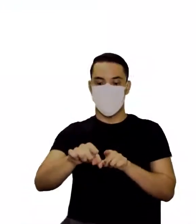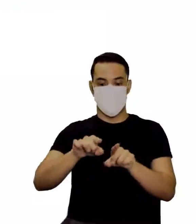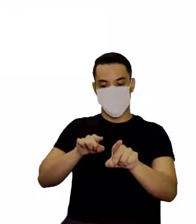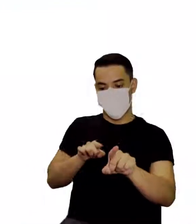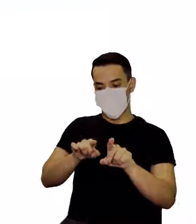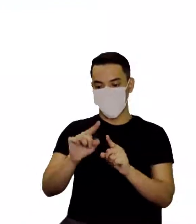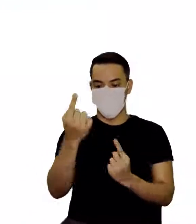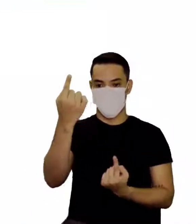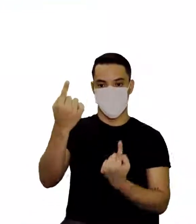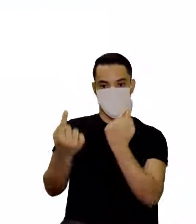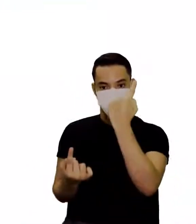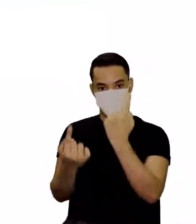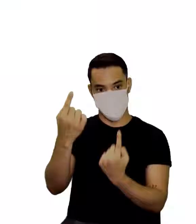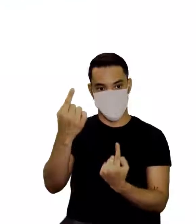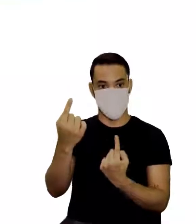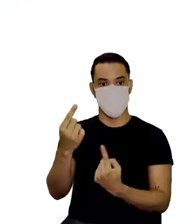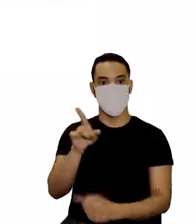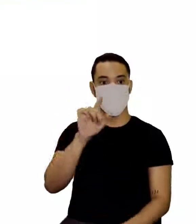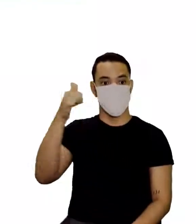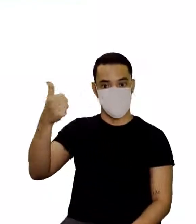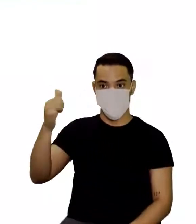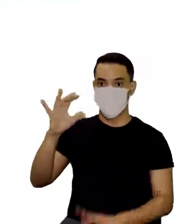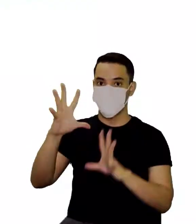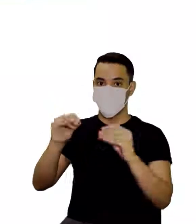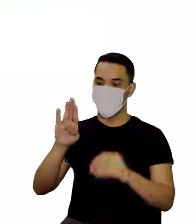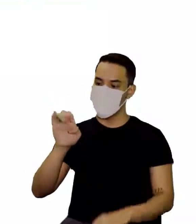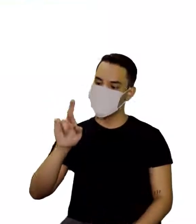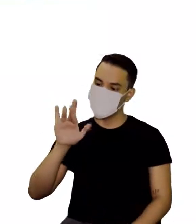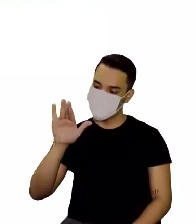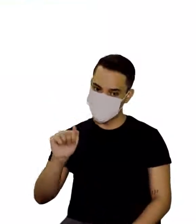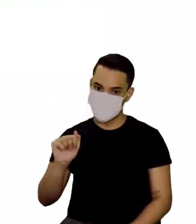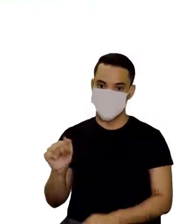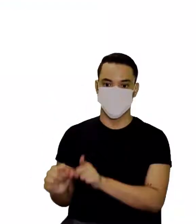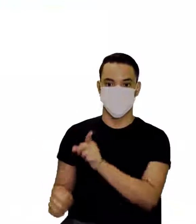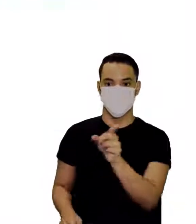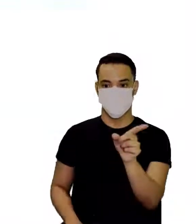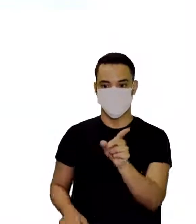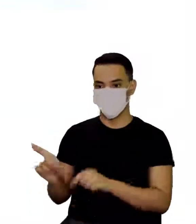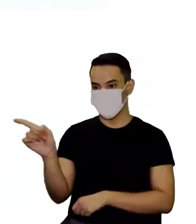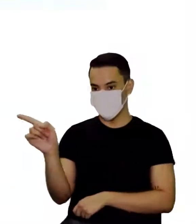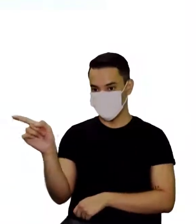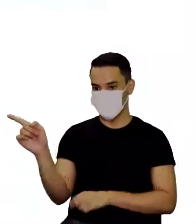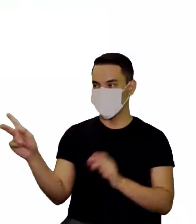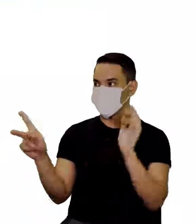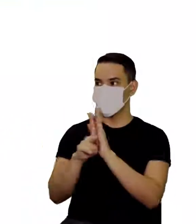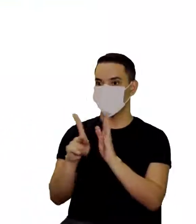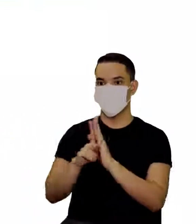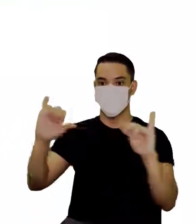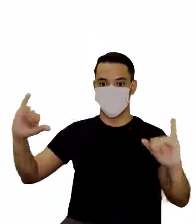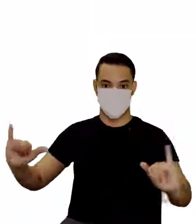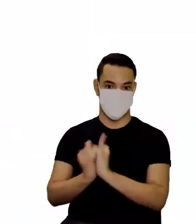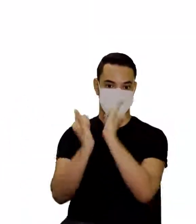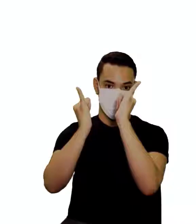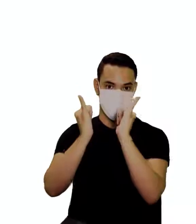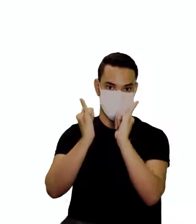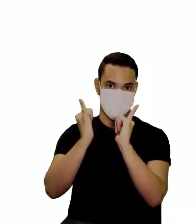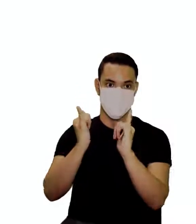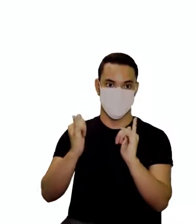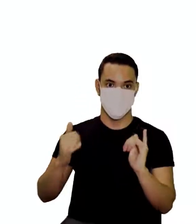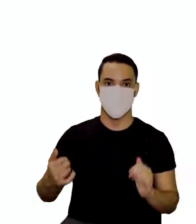de baterias, e corrente alternada que vem da usina hidrelétrica e chega até sua casa pela tomada.